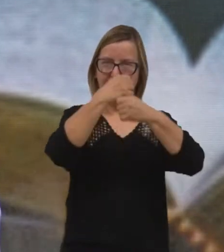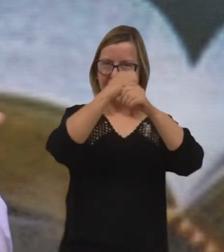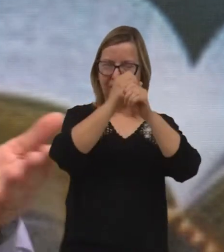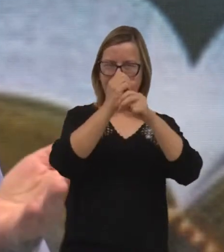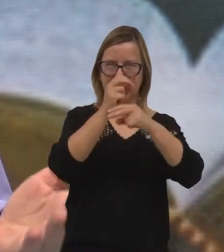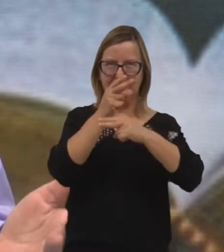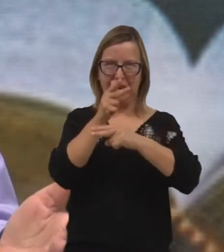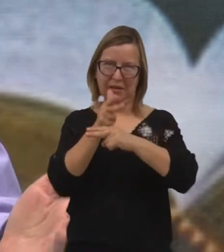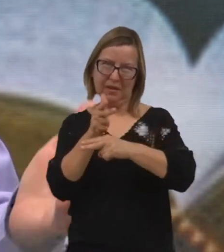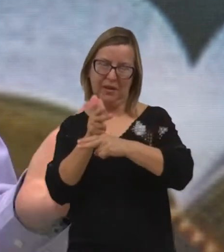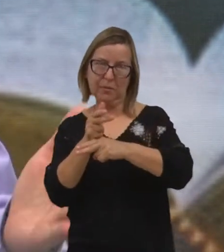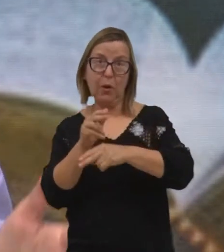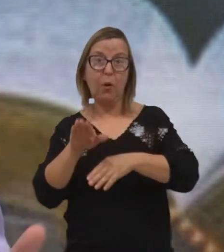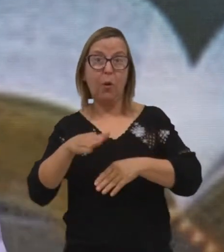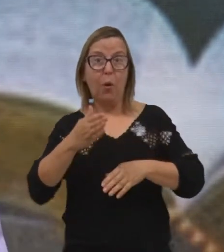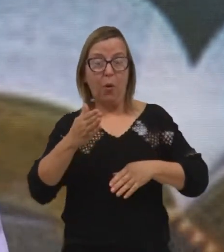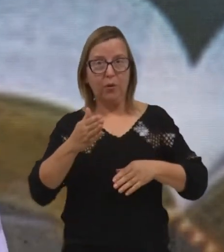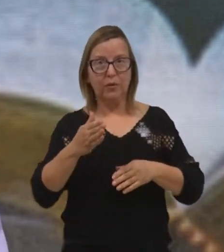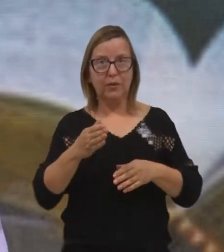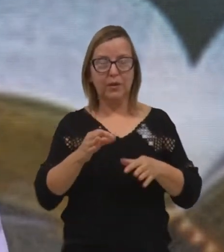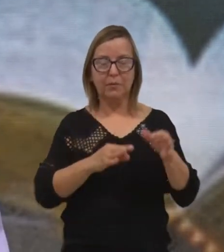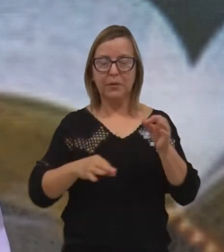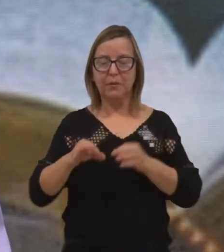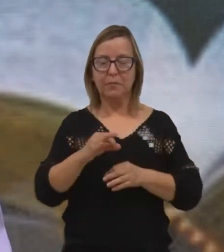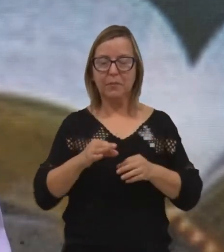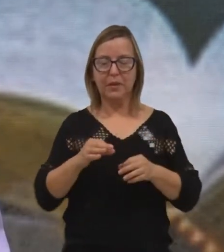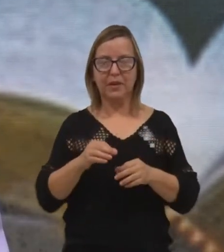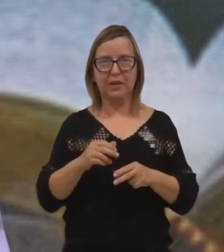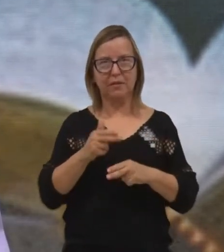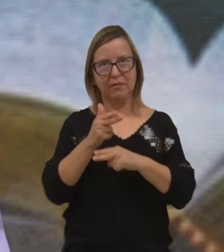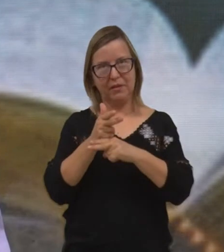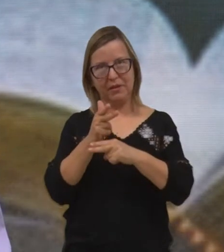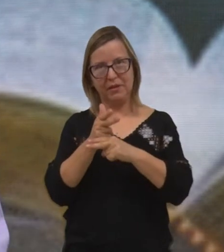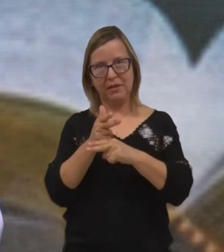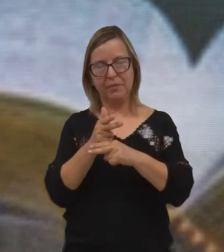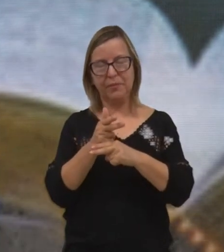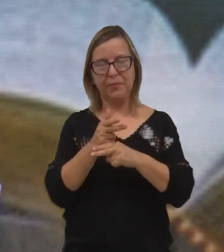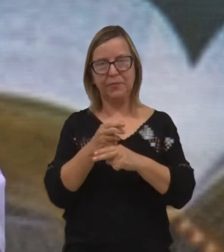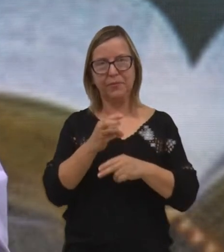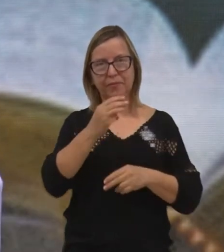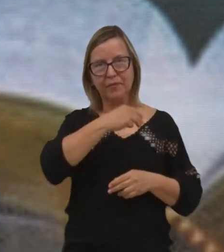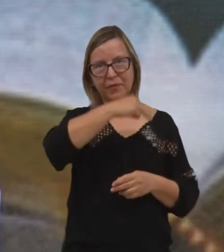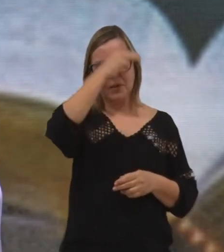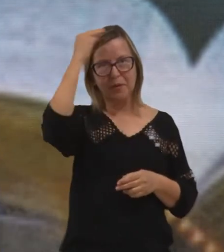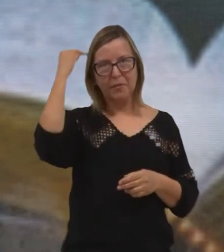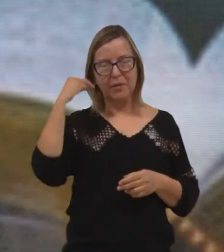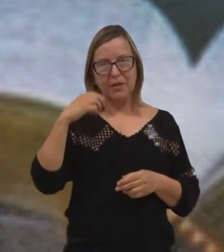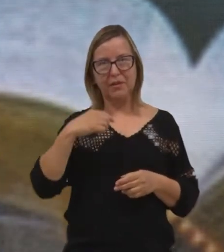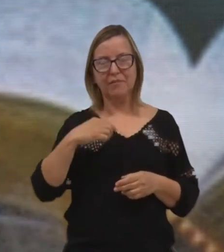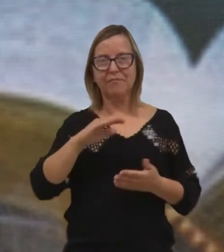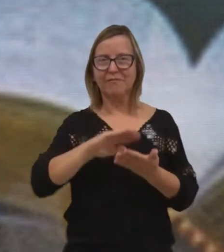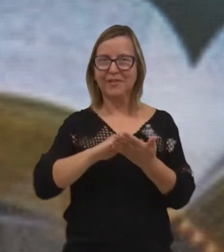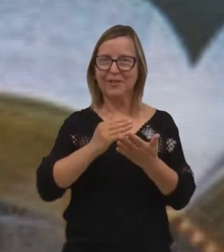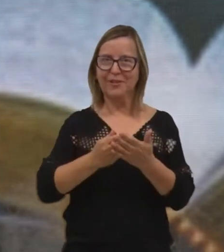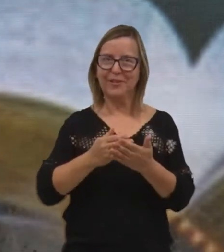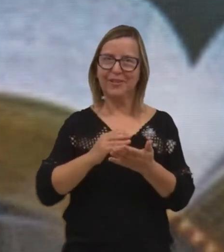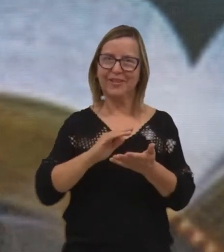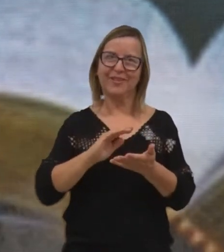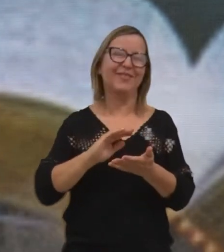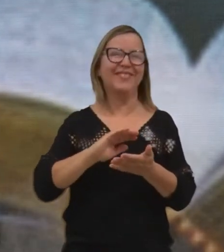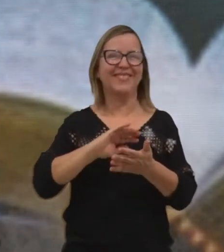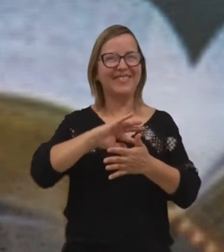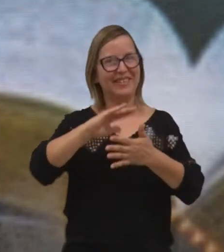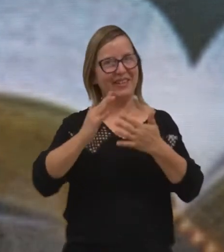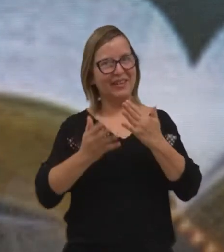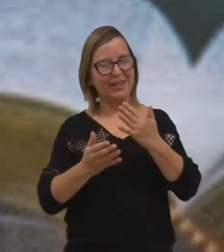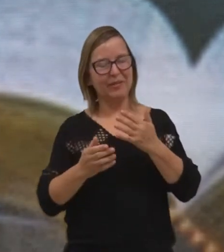irmãos que prepararam, montaram as câmeras. A Maria Helena que está traduzindo em Libras. Isso